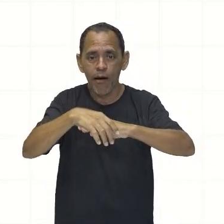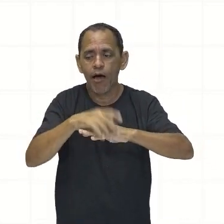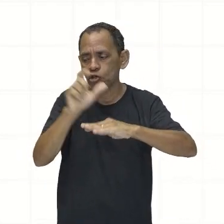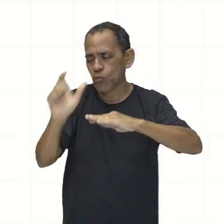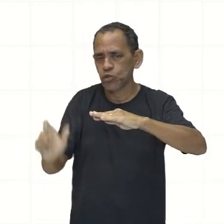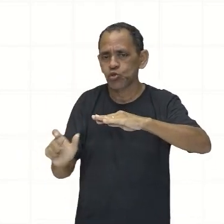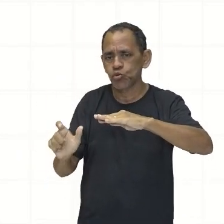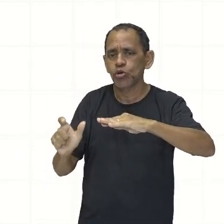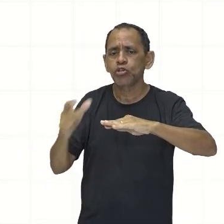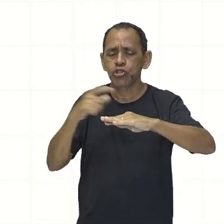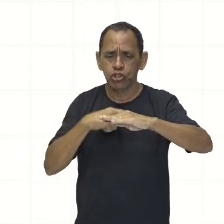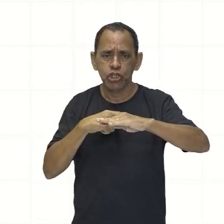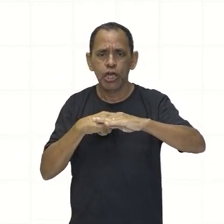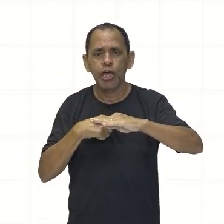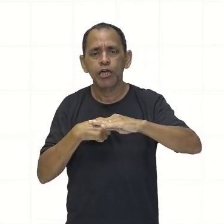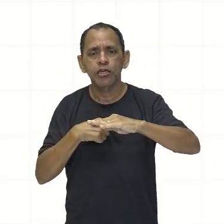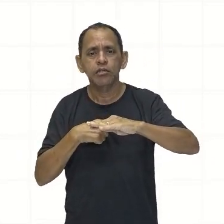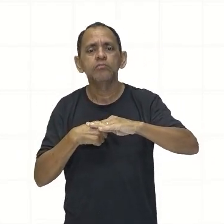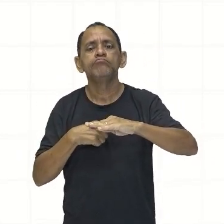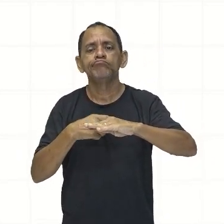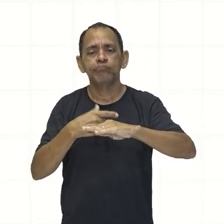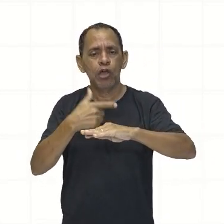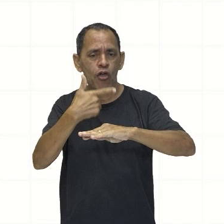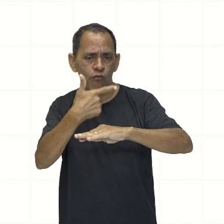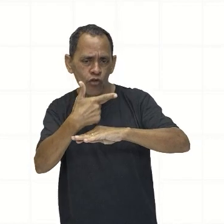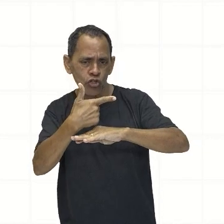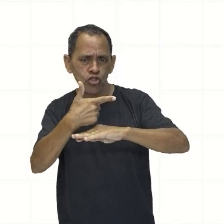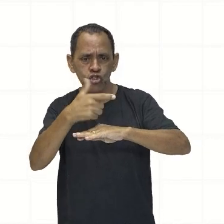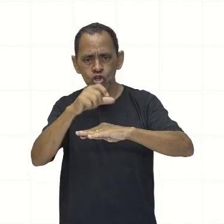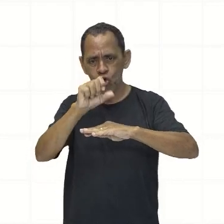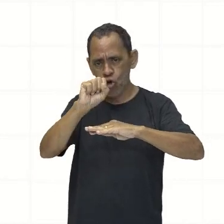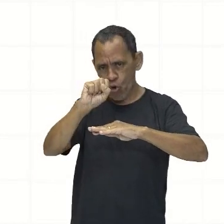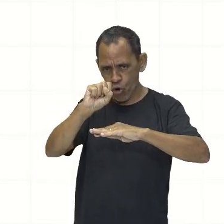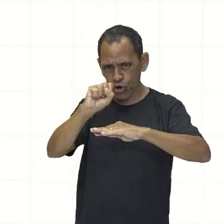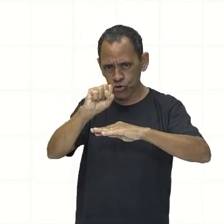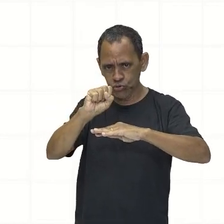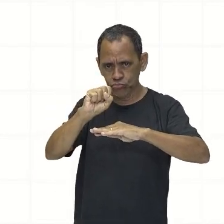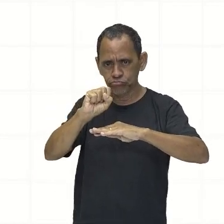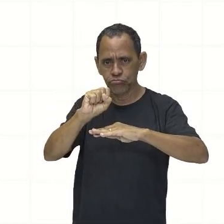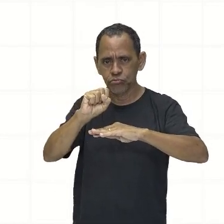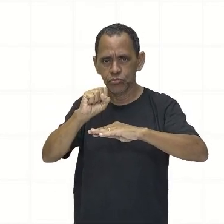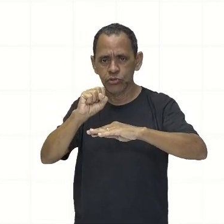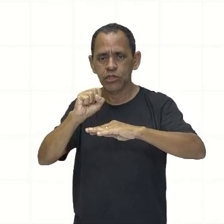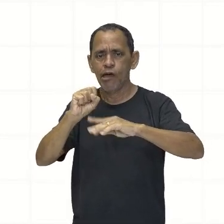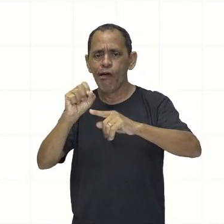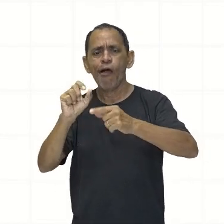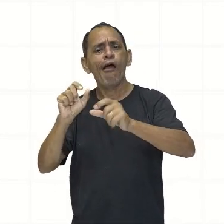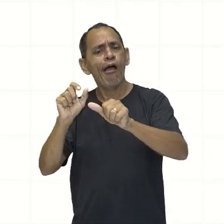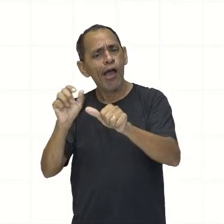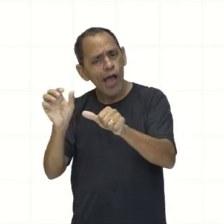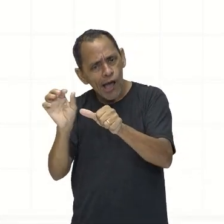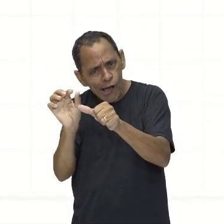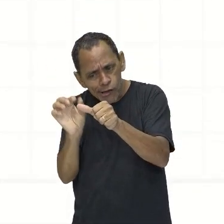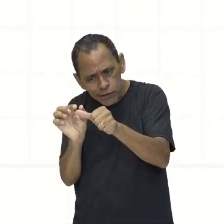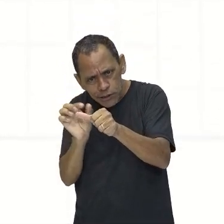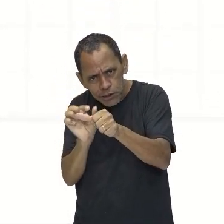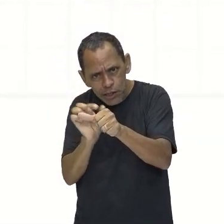pé com comprimento igual a 28 centímetros. Então, o que vai acontecer? Olha, nós